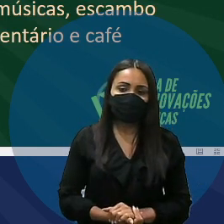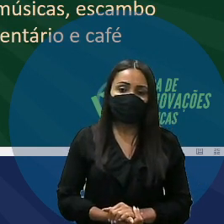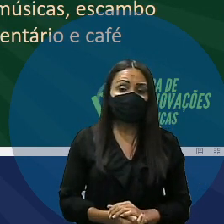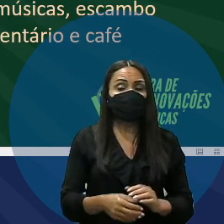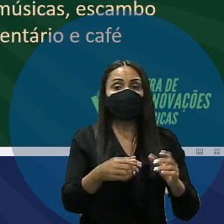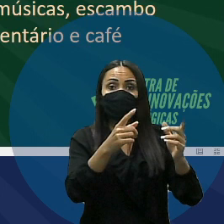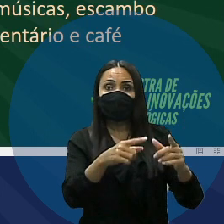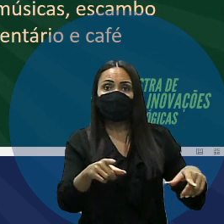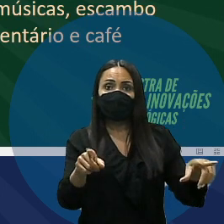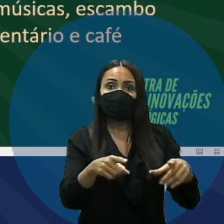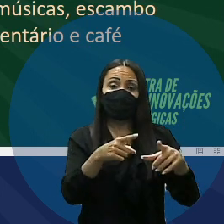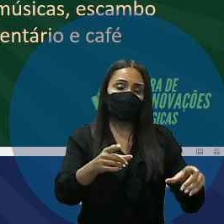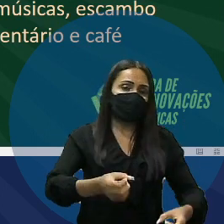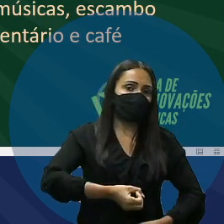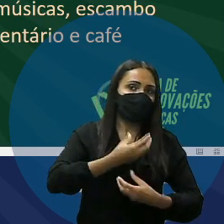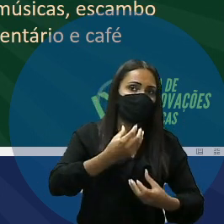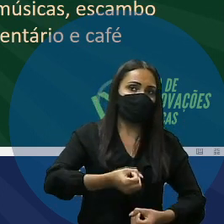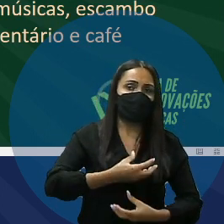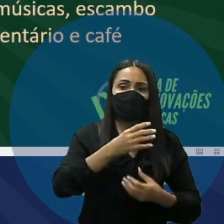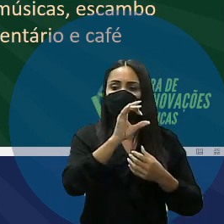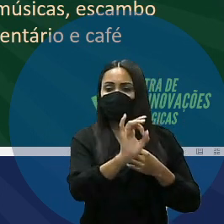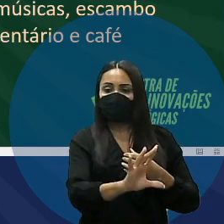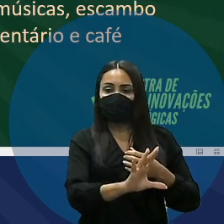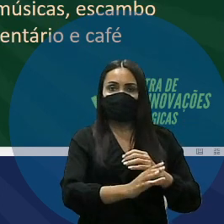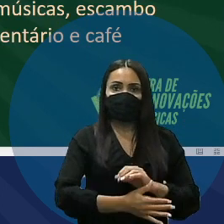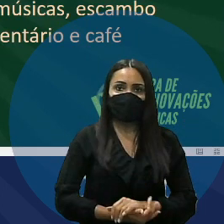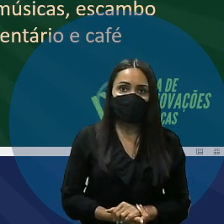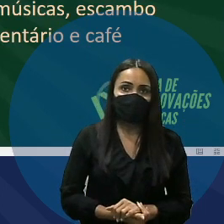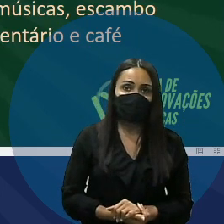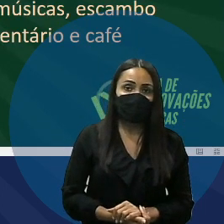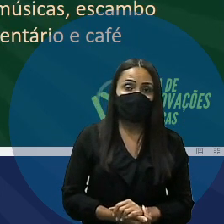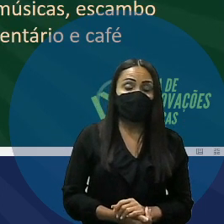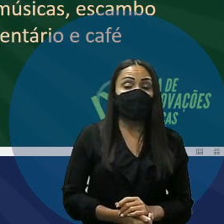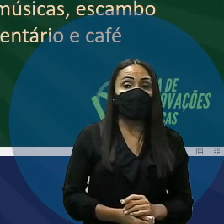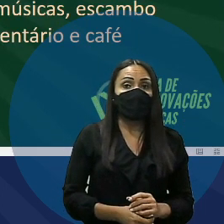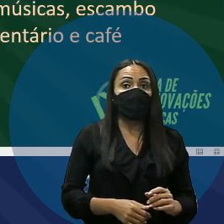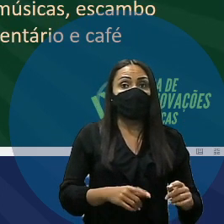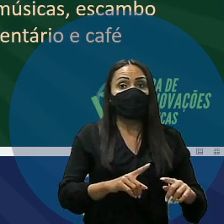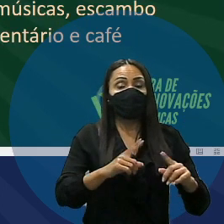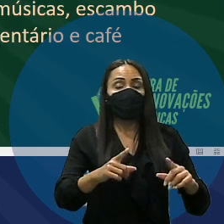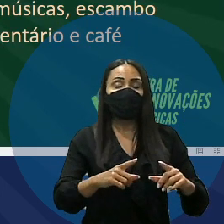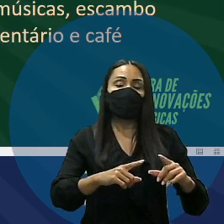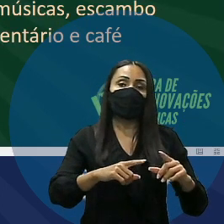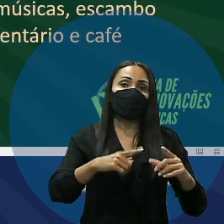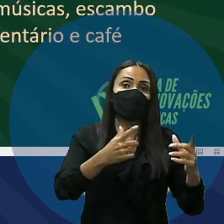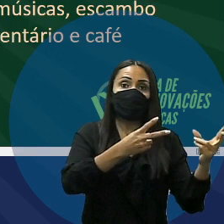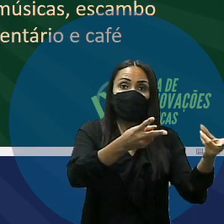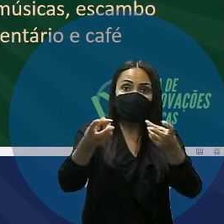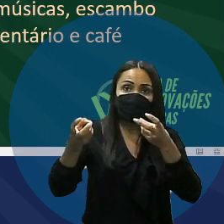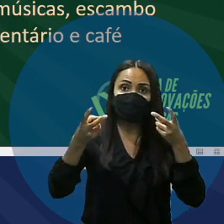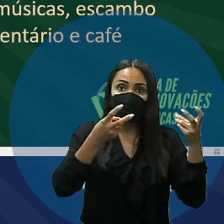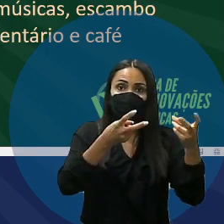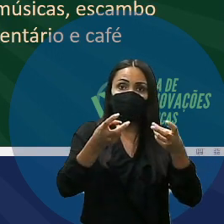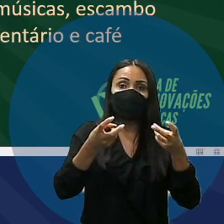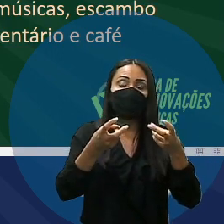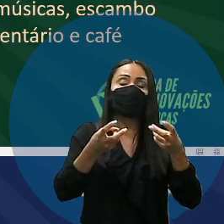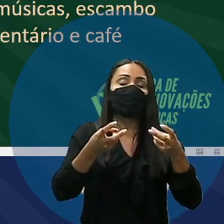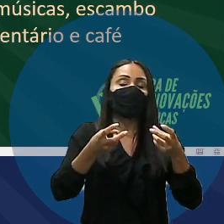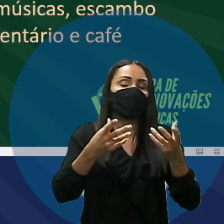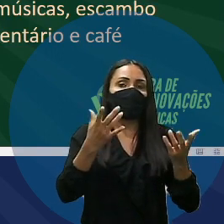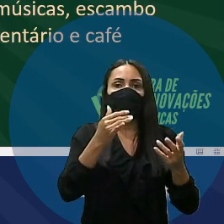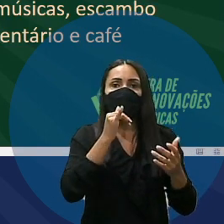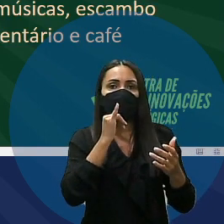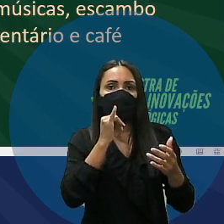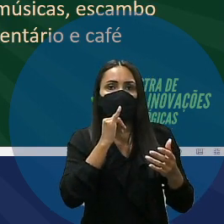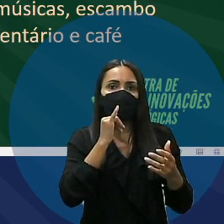e poesia. Só que o sarau, ele se desdobra, porque a gente vai perceber que, por exemplo, como eu